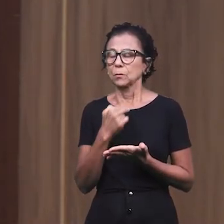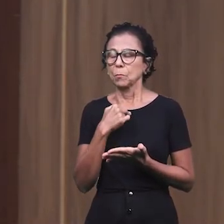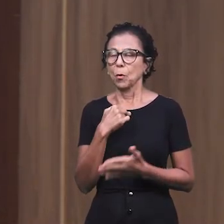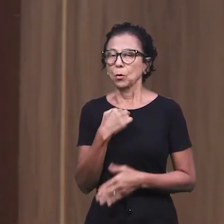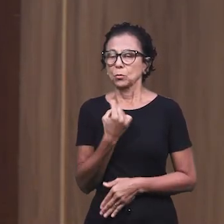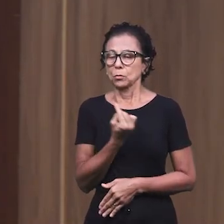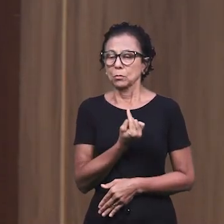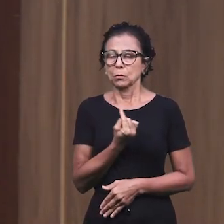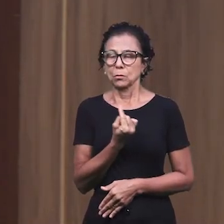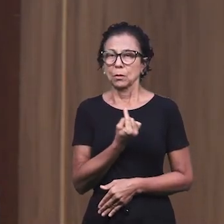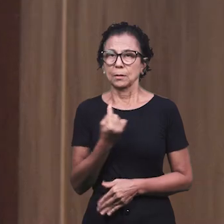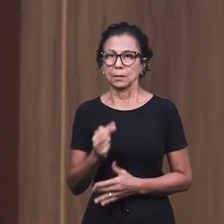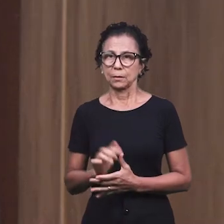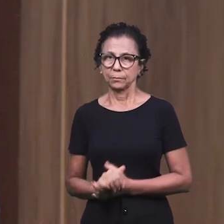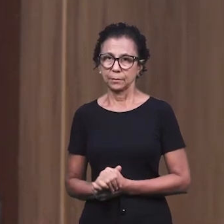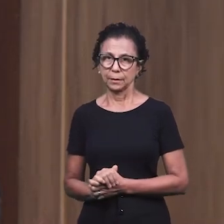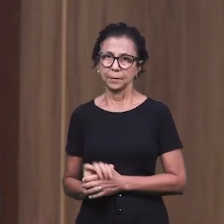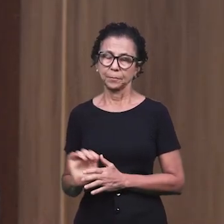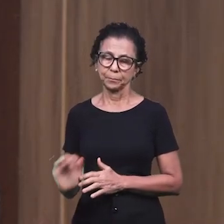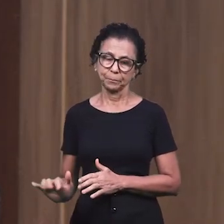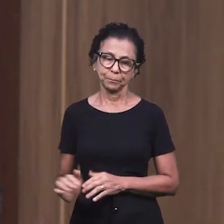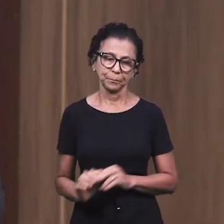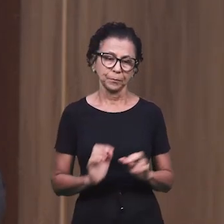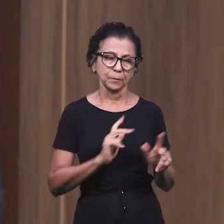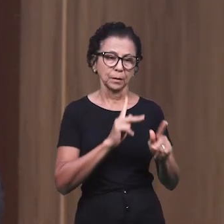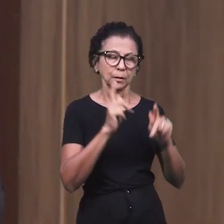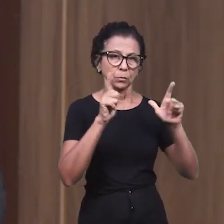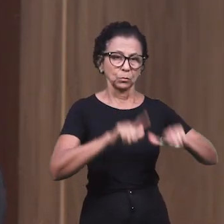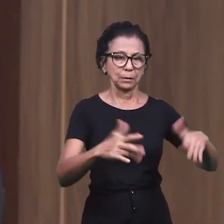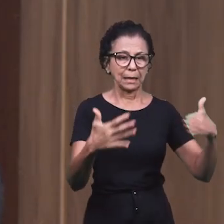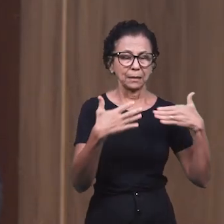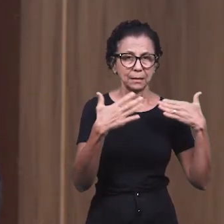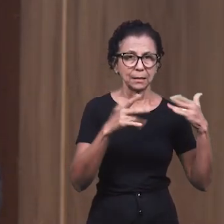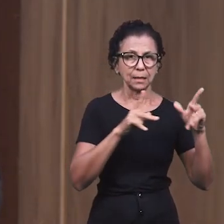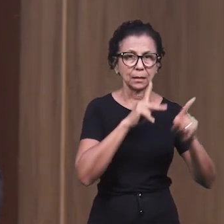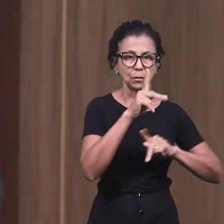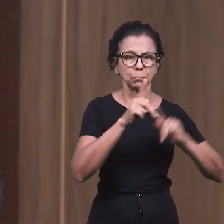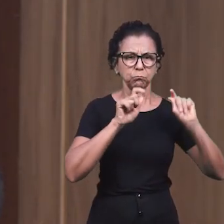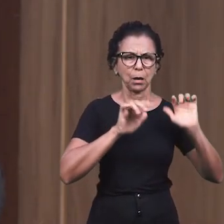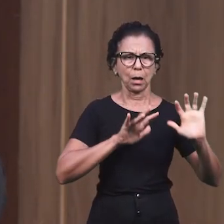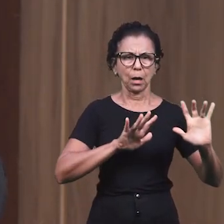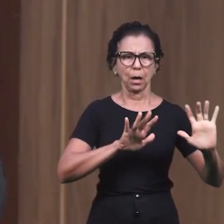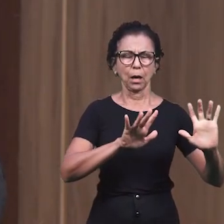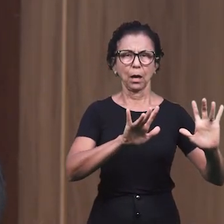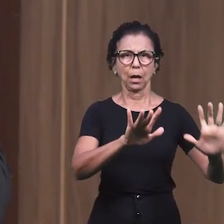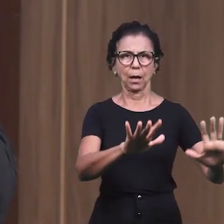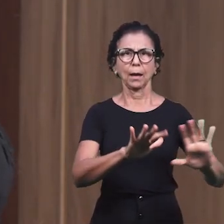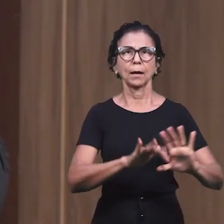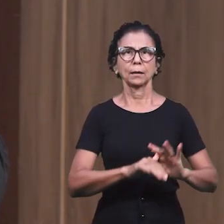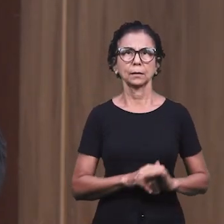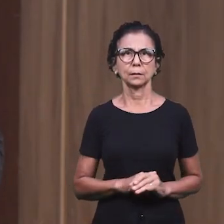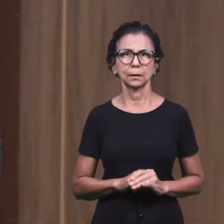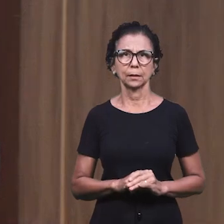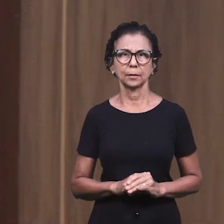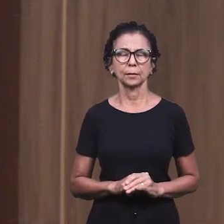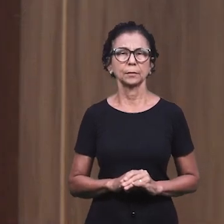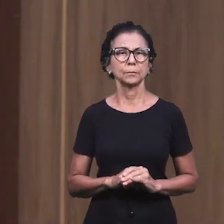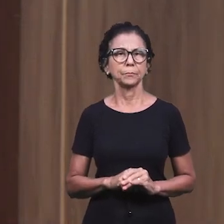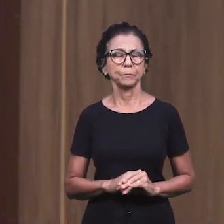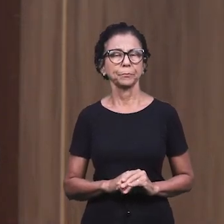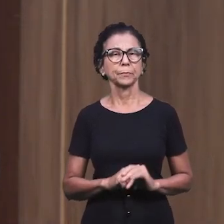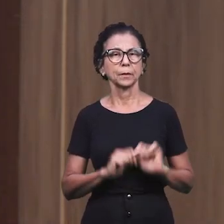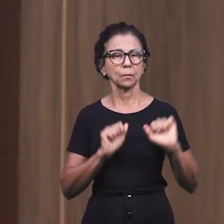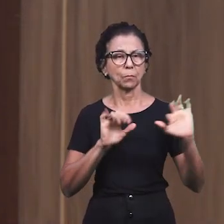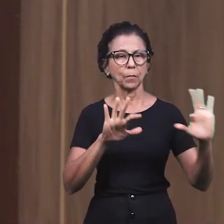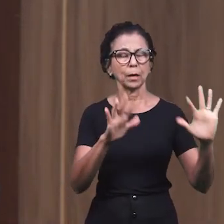deserto era o povo, no arraial, se deslocando daquela forma que lemos, né? Em bloco, junto. Sim. No